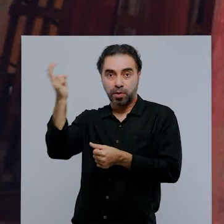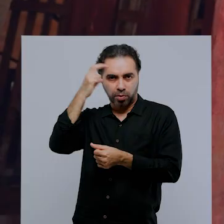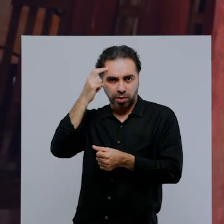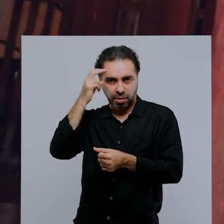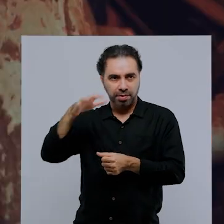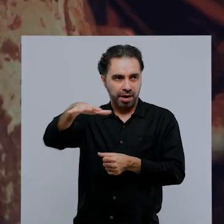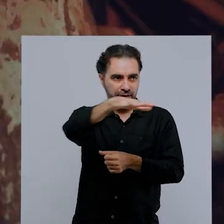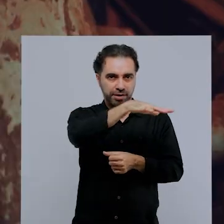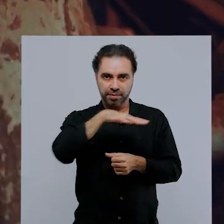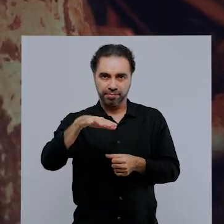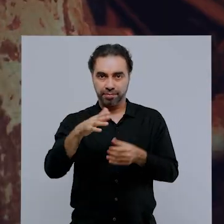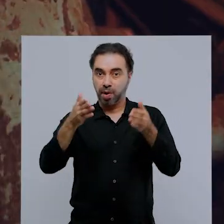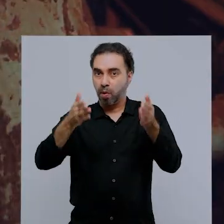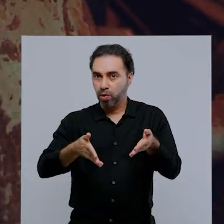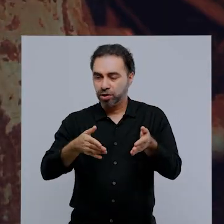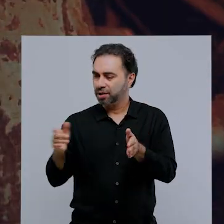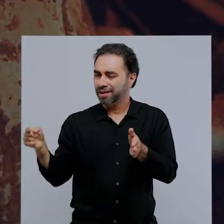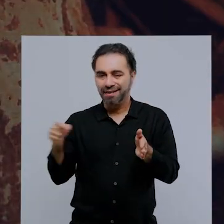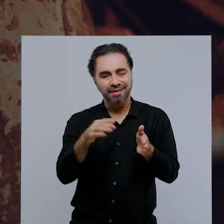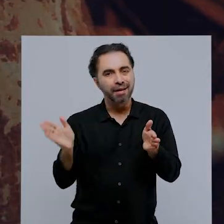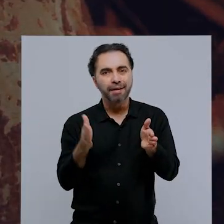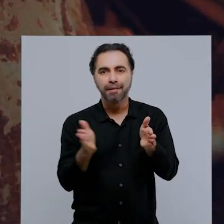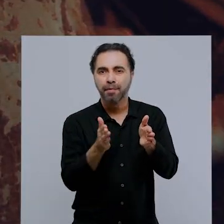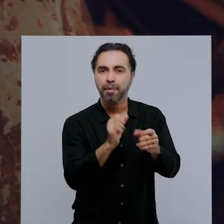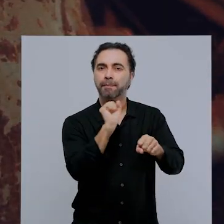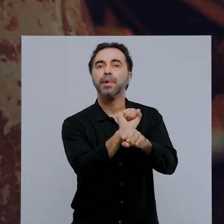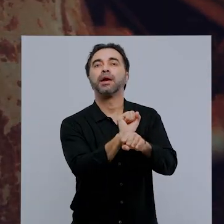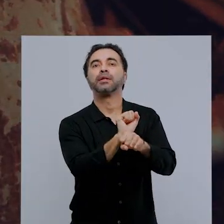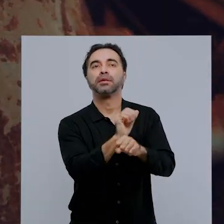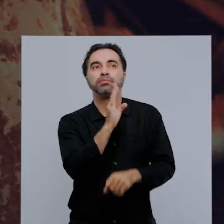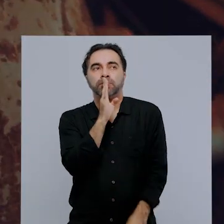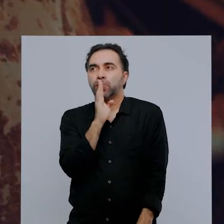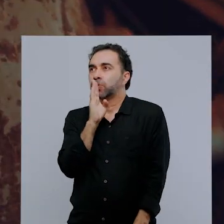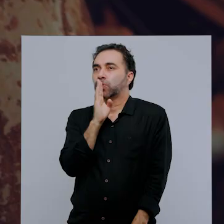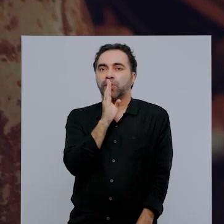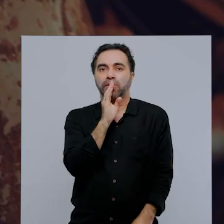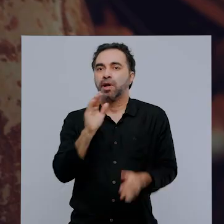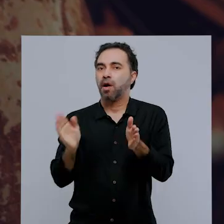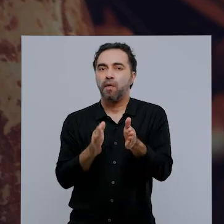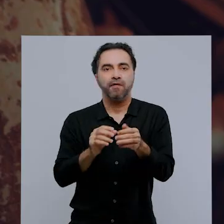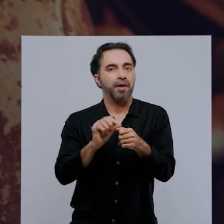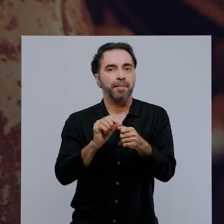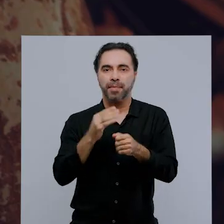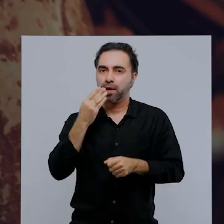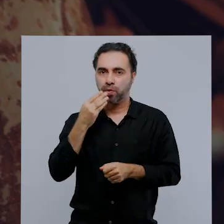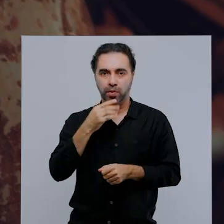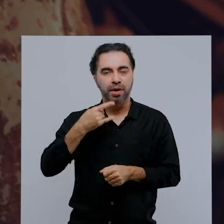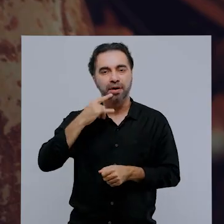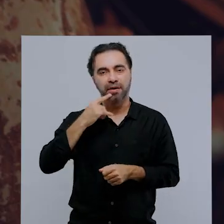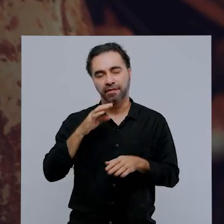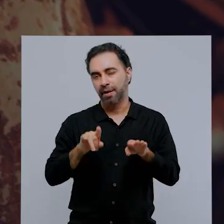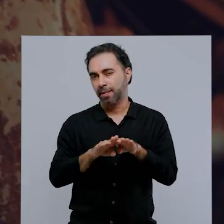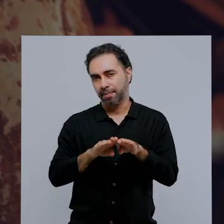região. Hoje, essa linha de produção está parada. Silenciosa, não produz mais açúcar nem